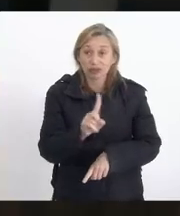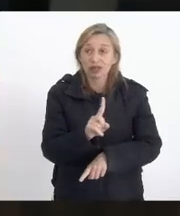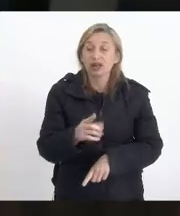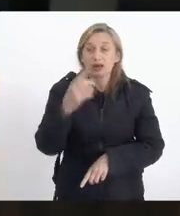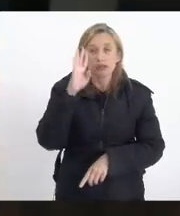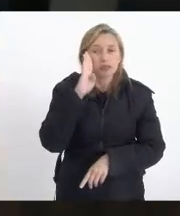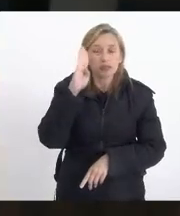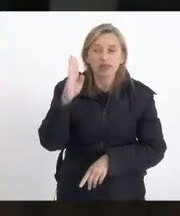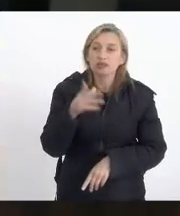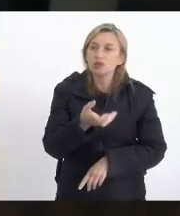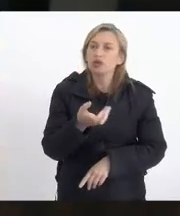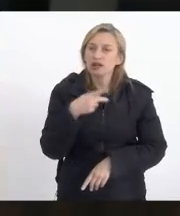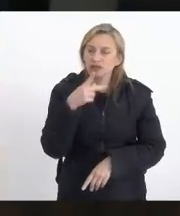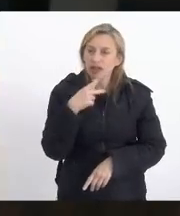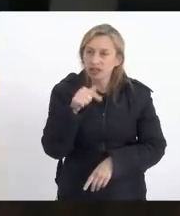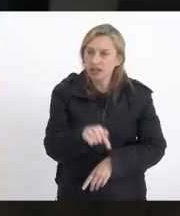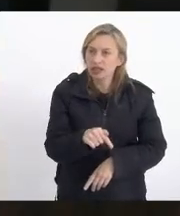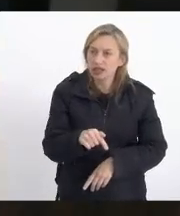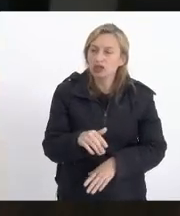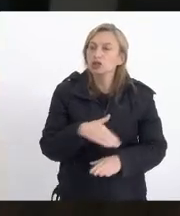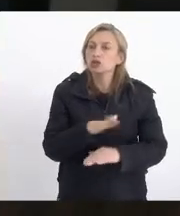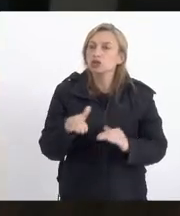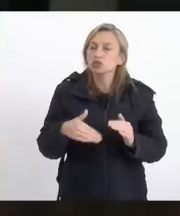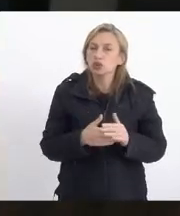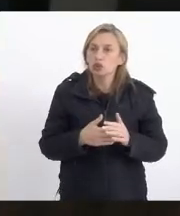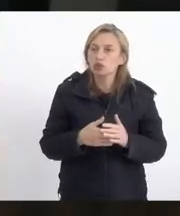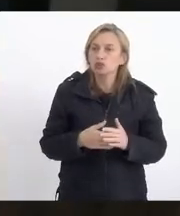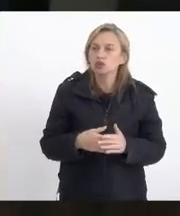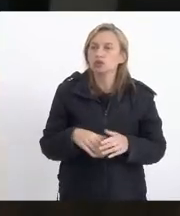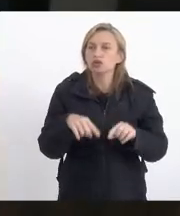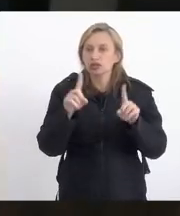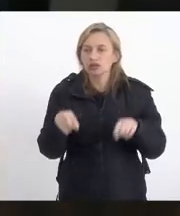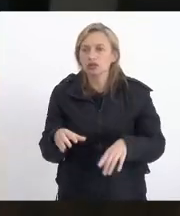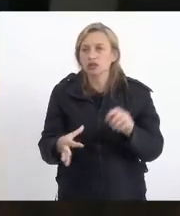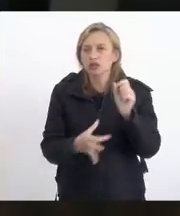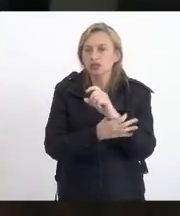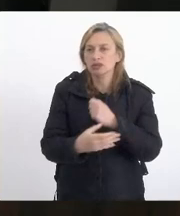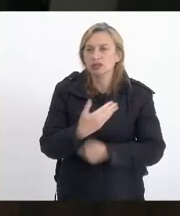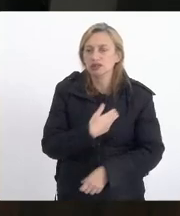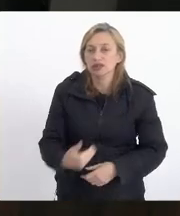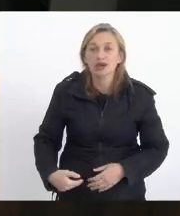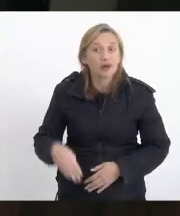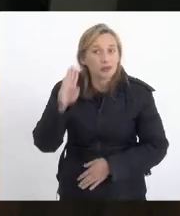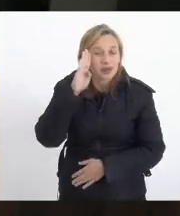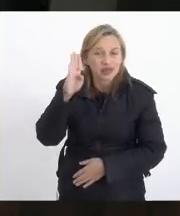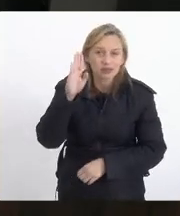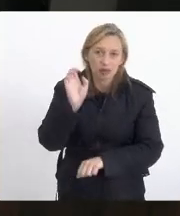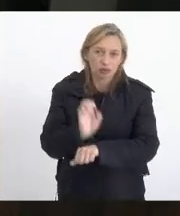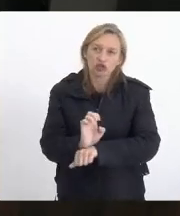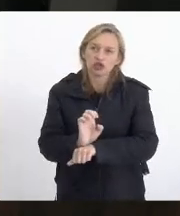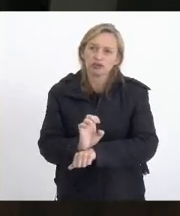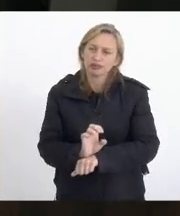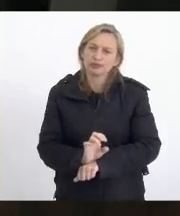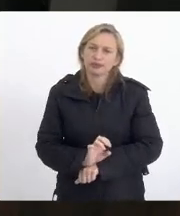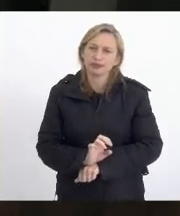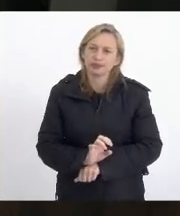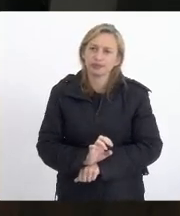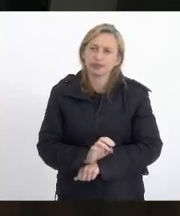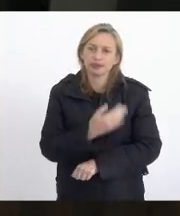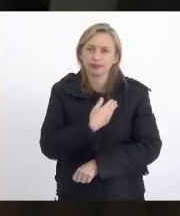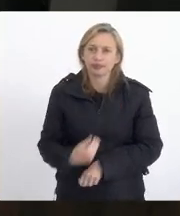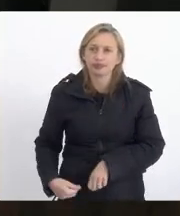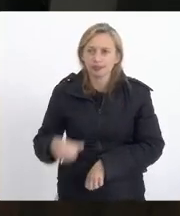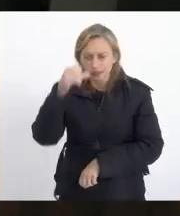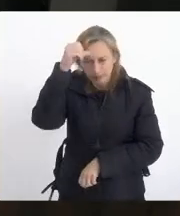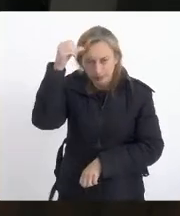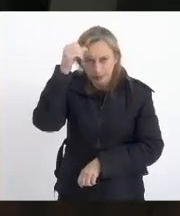eu quero fazer aqui uma fala, todos os servidores da segurança pública são fundamentais para o Estado. O governador Cláudio Castro tem